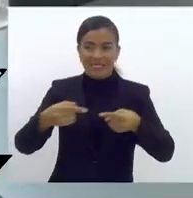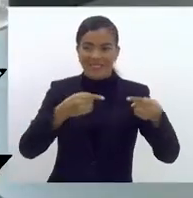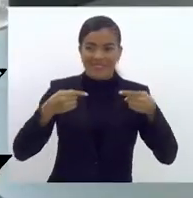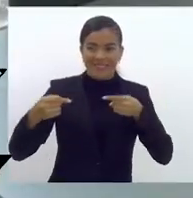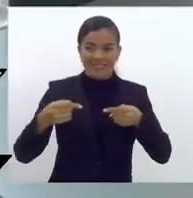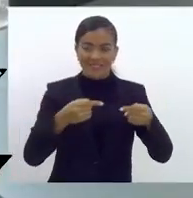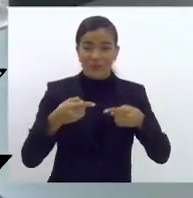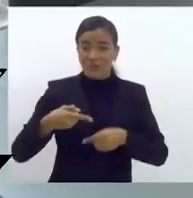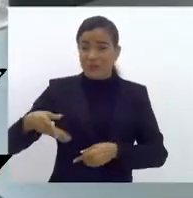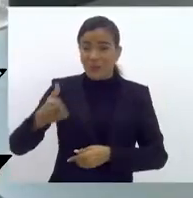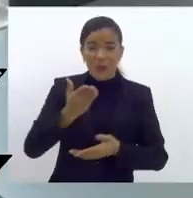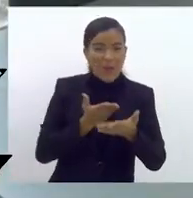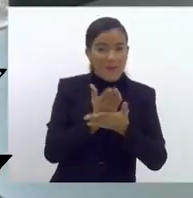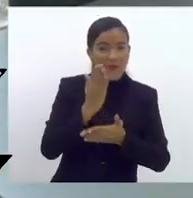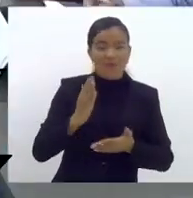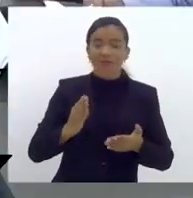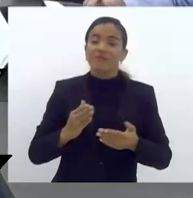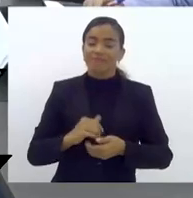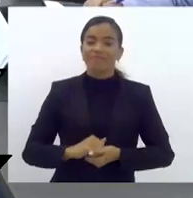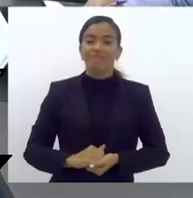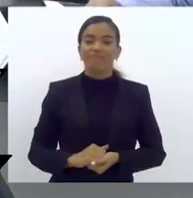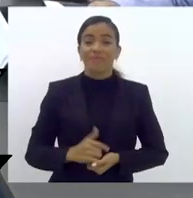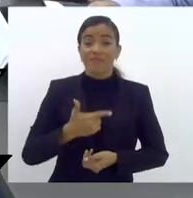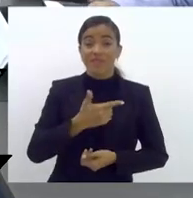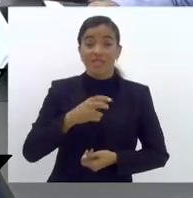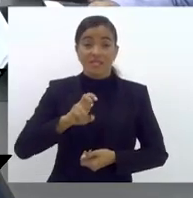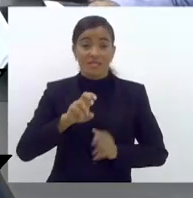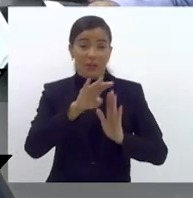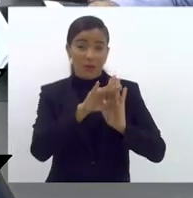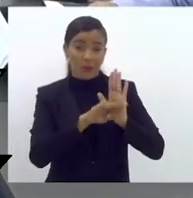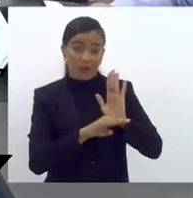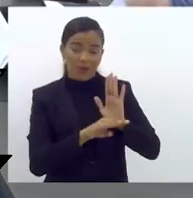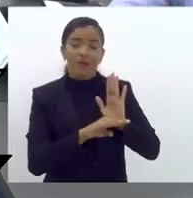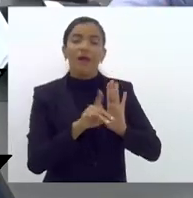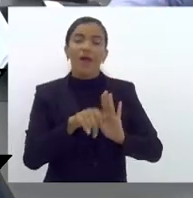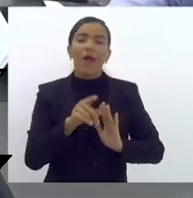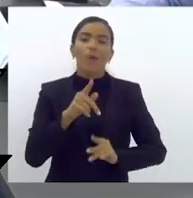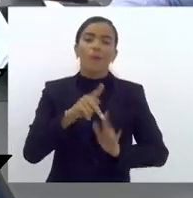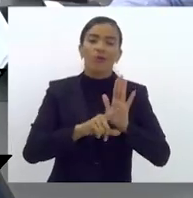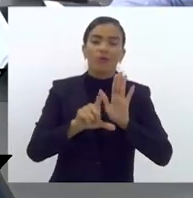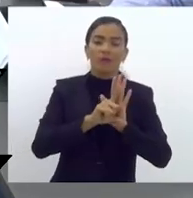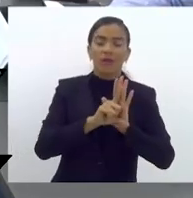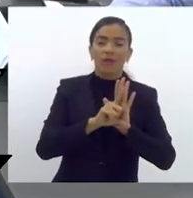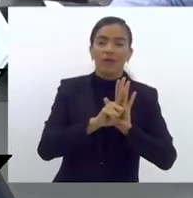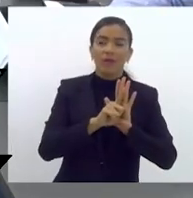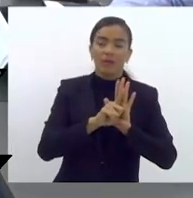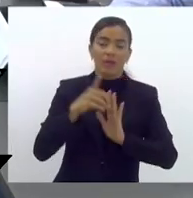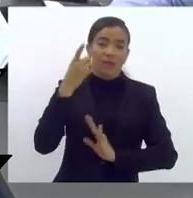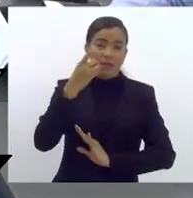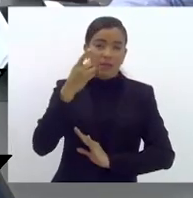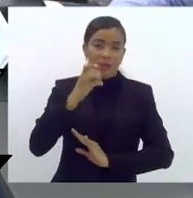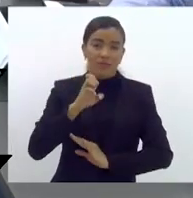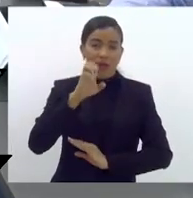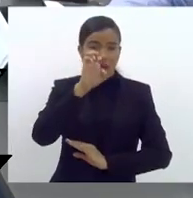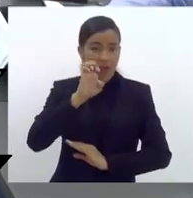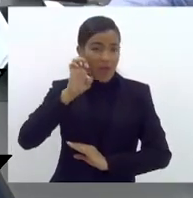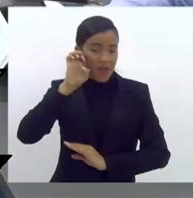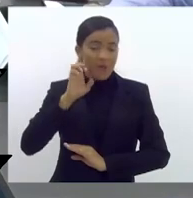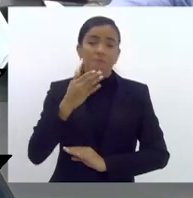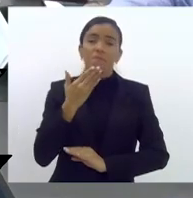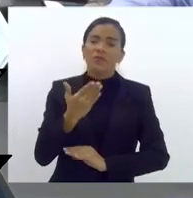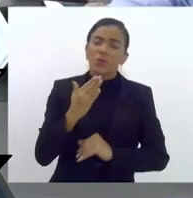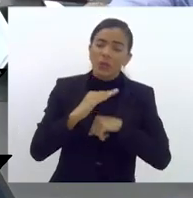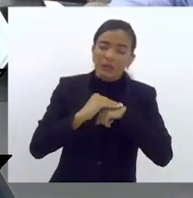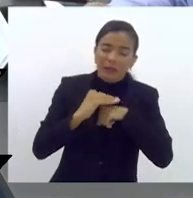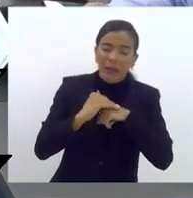senhores que aprovam permaneça Como estão aprovado 25 da pauta é um projeto que é deputada Érica pediu aí